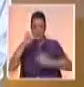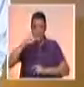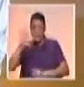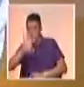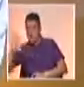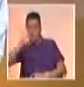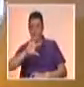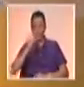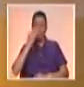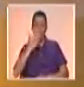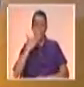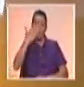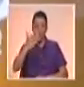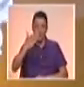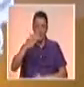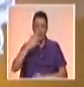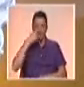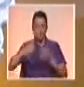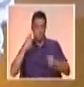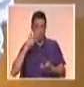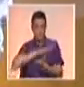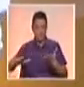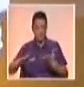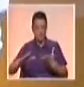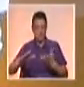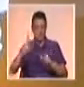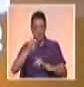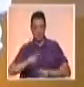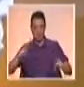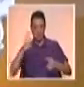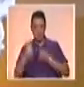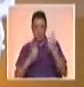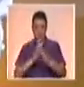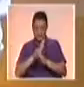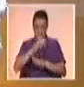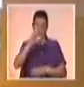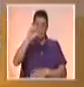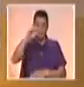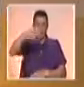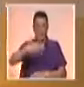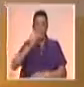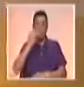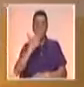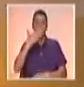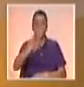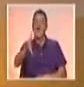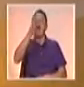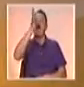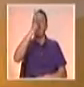senão como é que o miúdo pedia, em casa de pessoas que não o conheciam e que não tinham qualquer acesso à língua gestual, como é que ele pedia